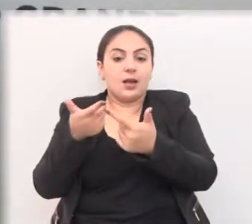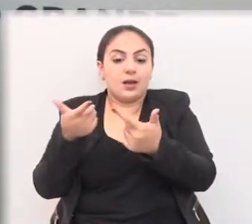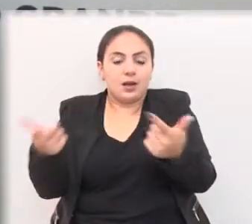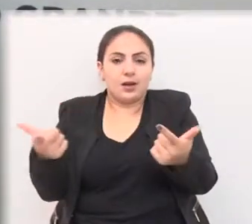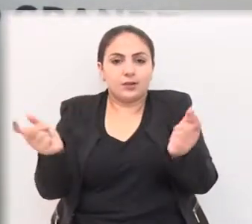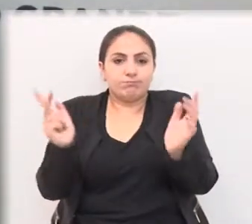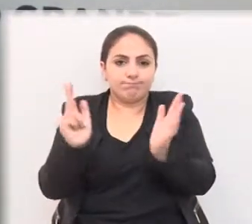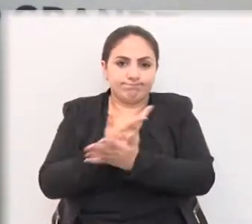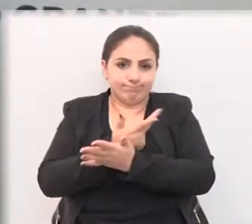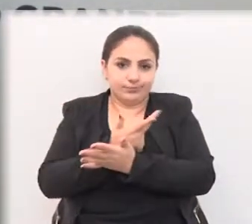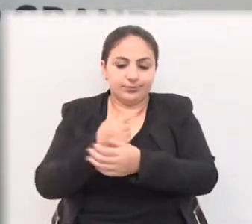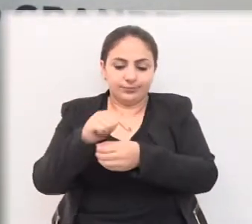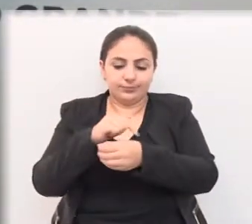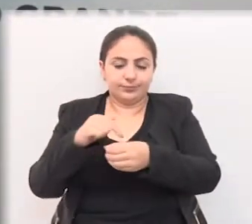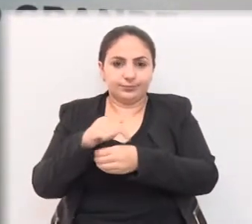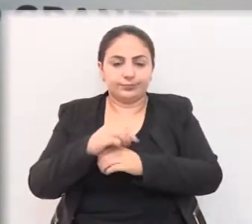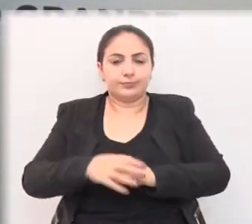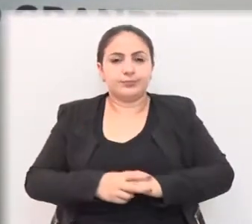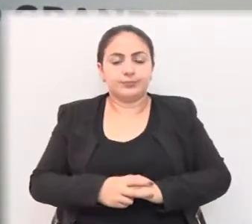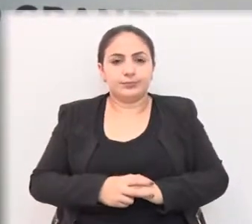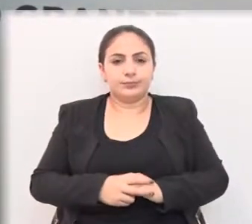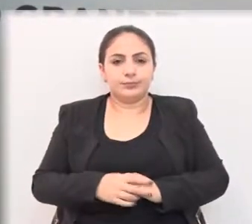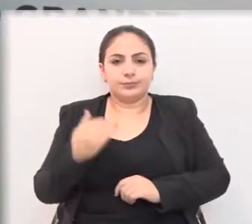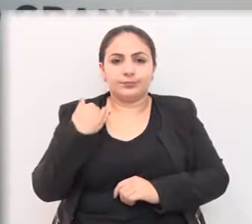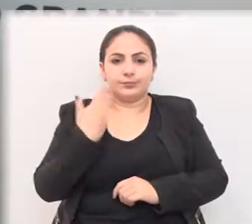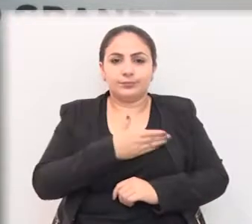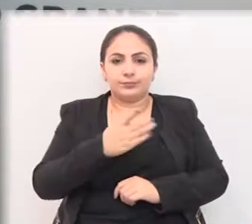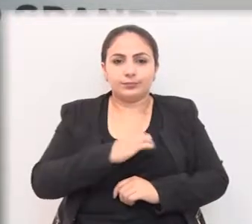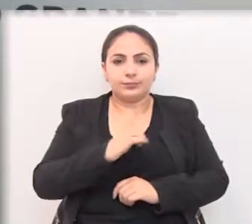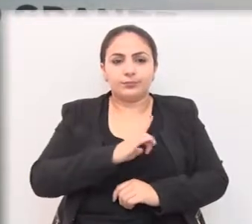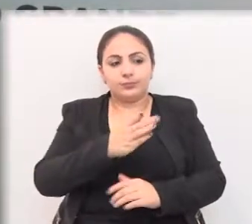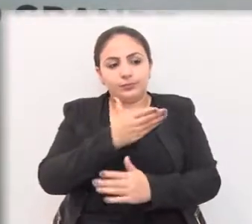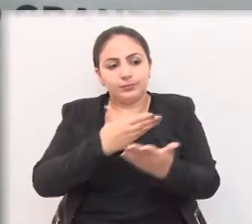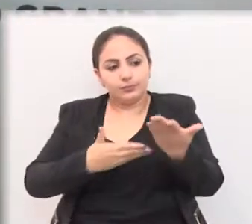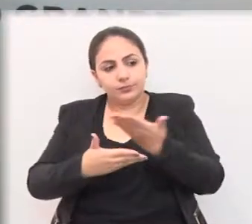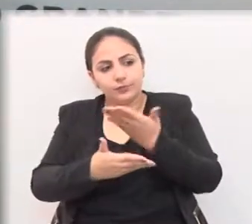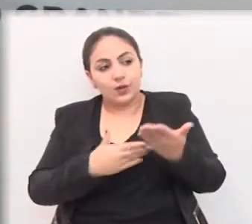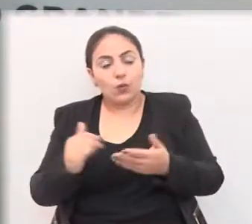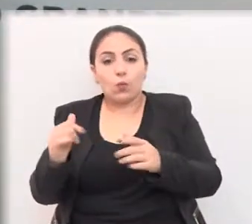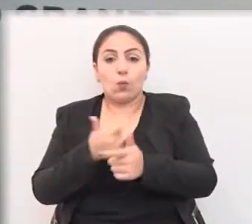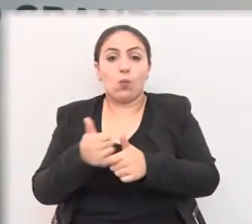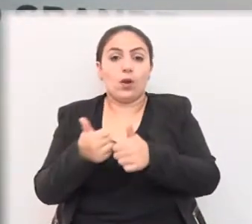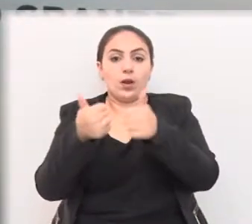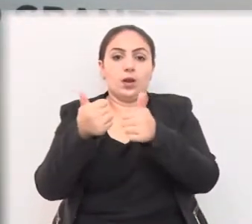grande acontecimento na cidade. E termos um aeroporto de qualidade